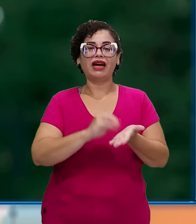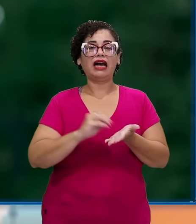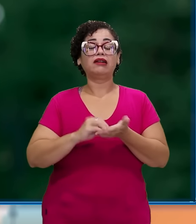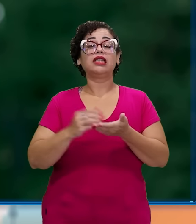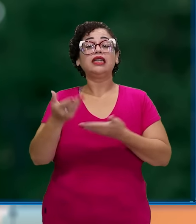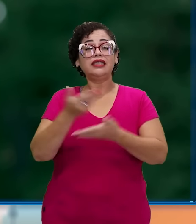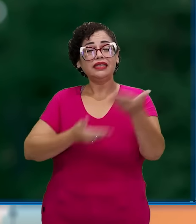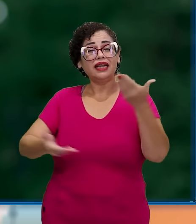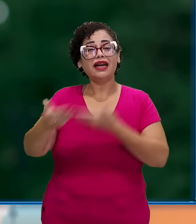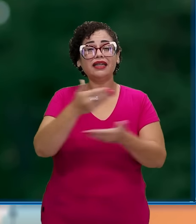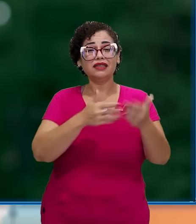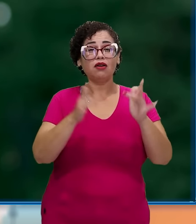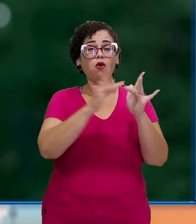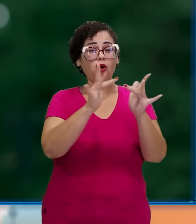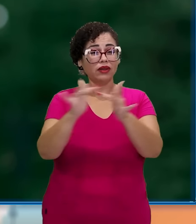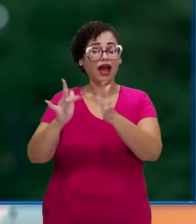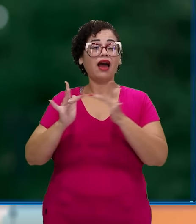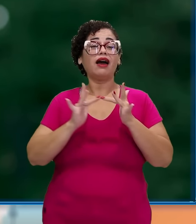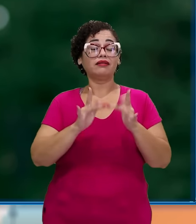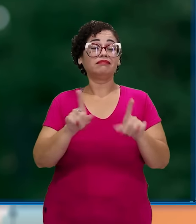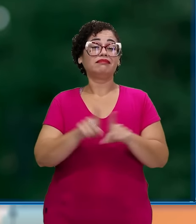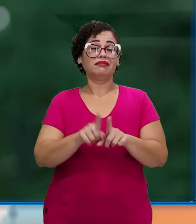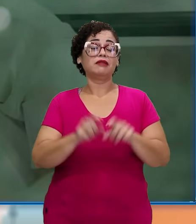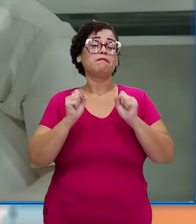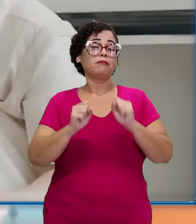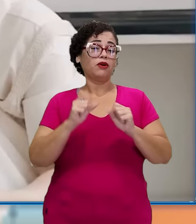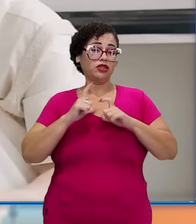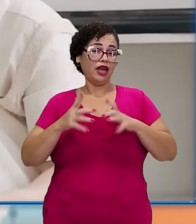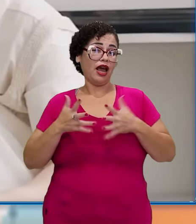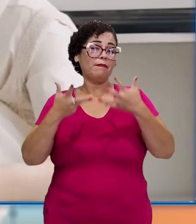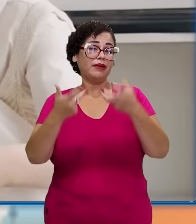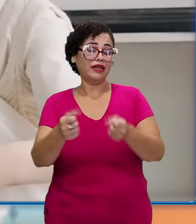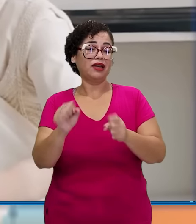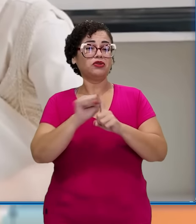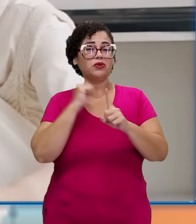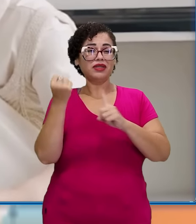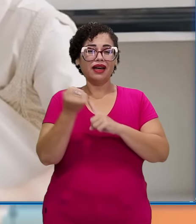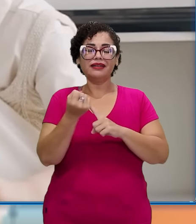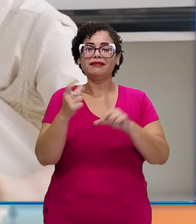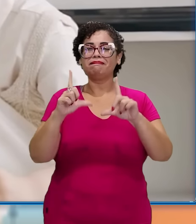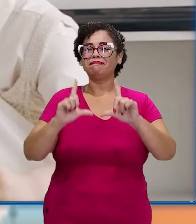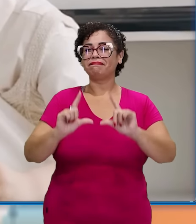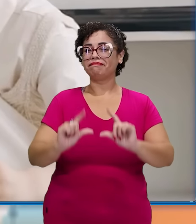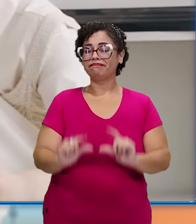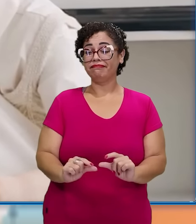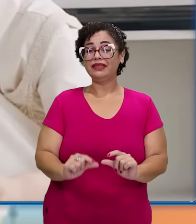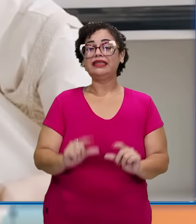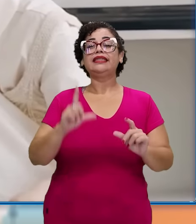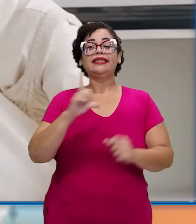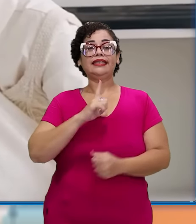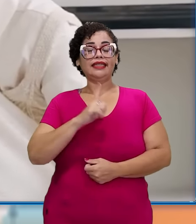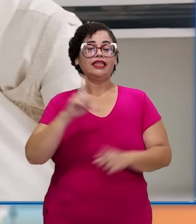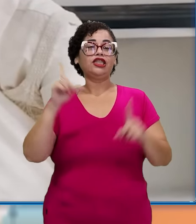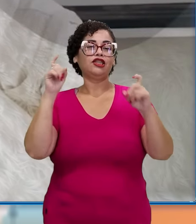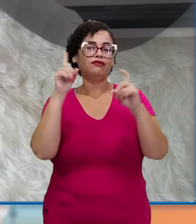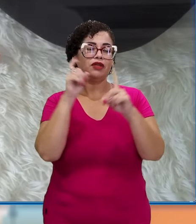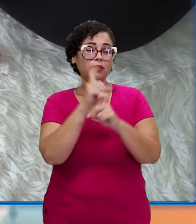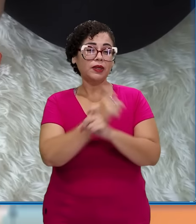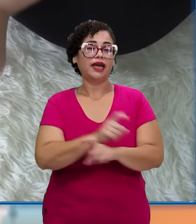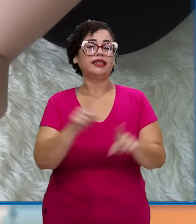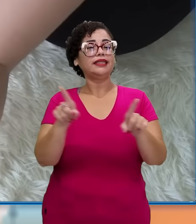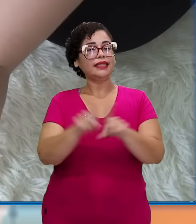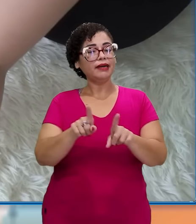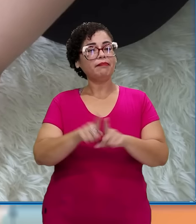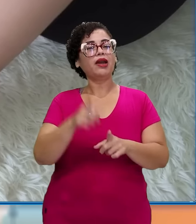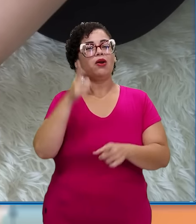social elas podem demonstrar habilidades sociais limitadas e ter dificuldades significativas em se